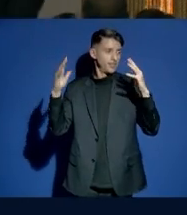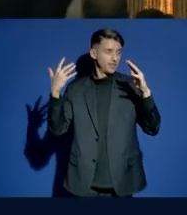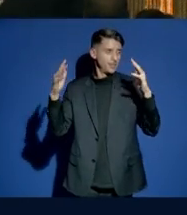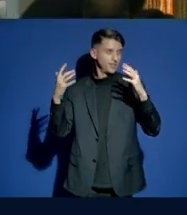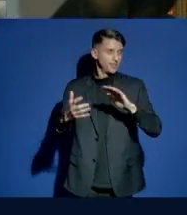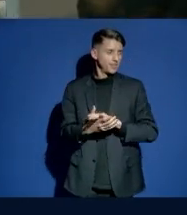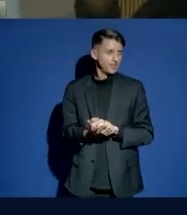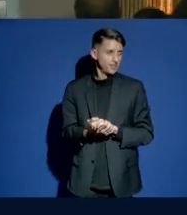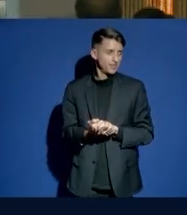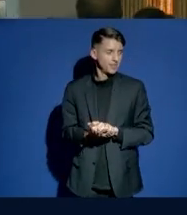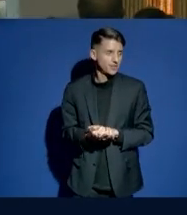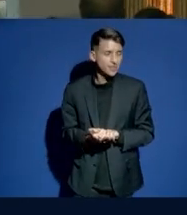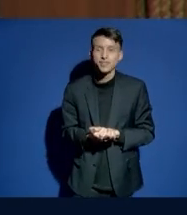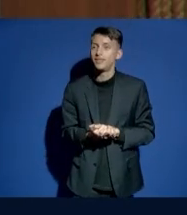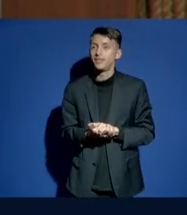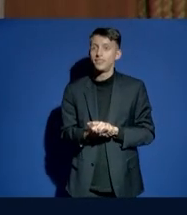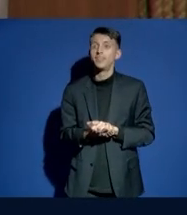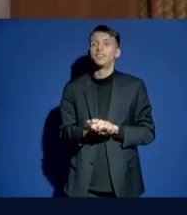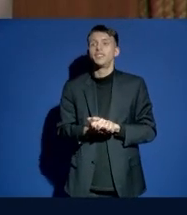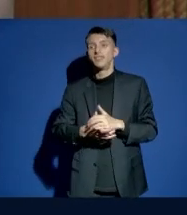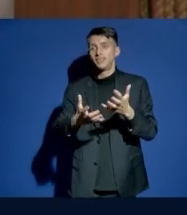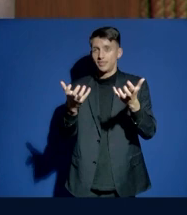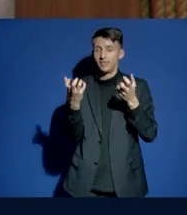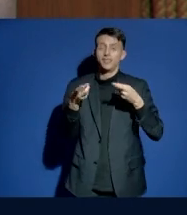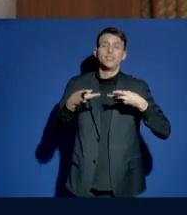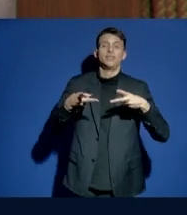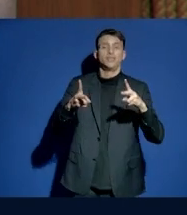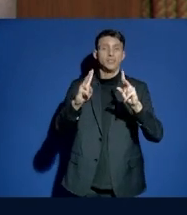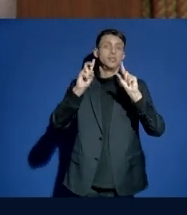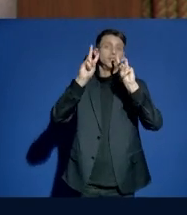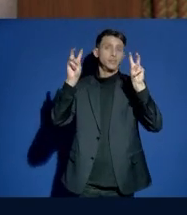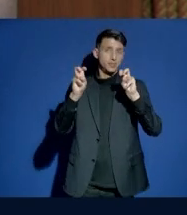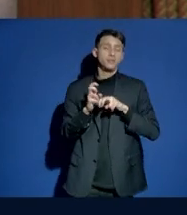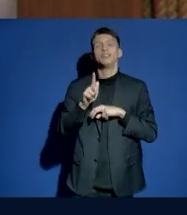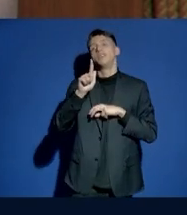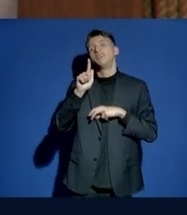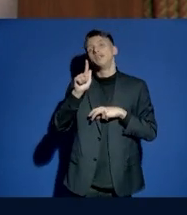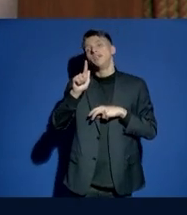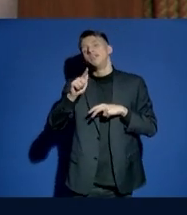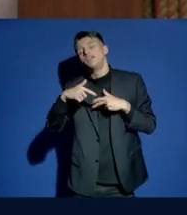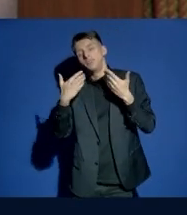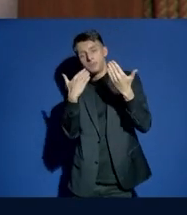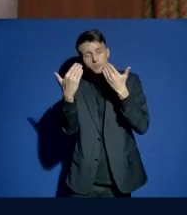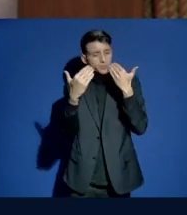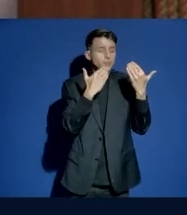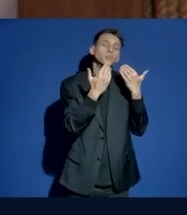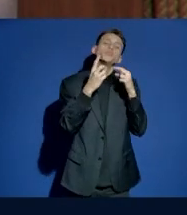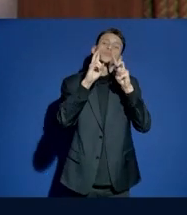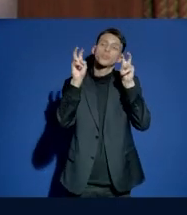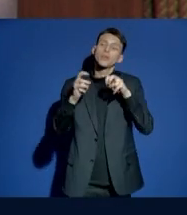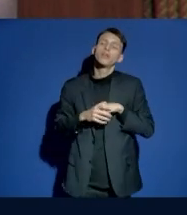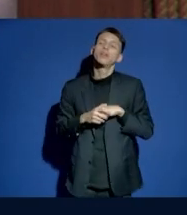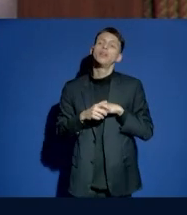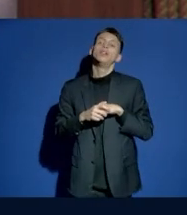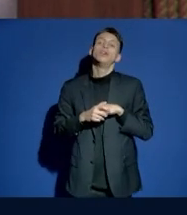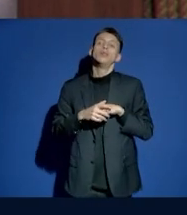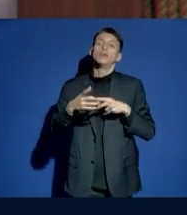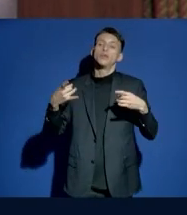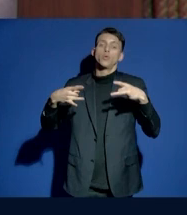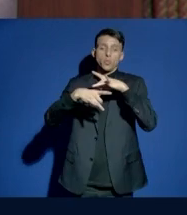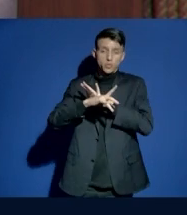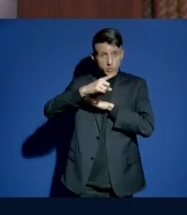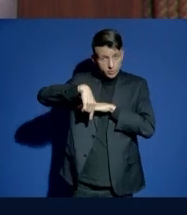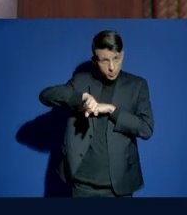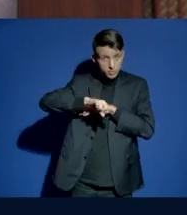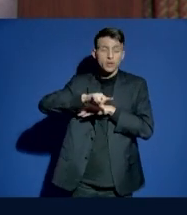Governador Caiado queria continuar aí na conversa do gargalo mas queria saber o Senhor anunciou a conclusão